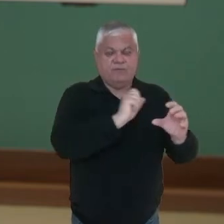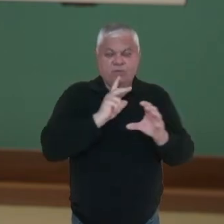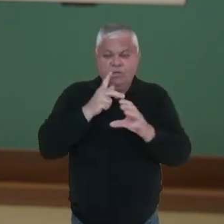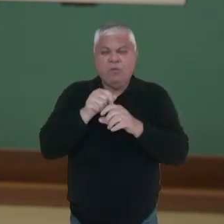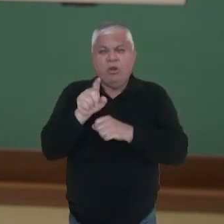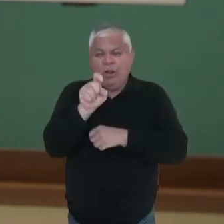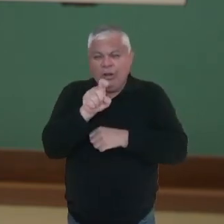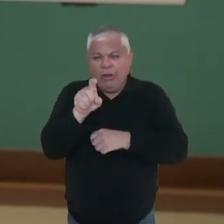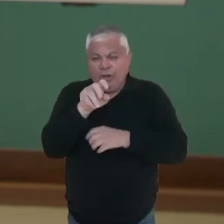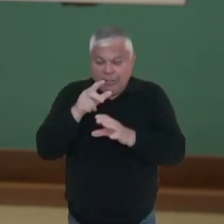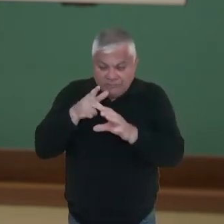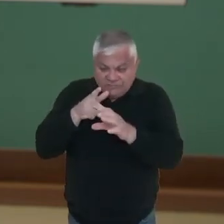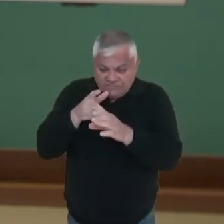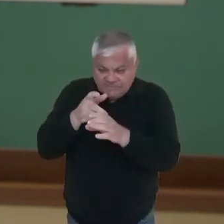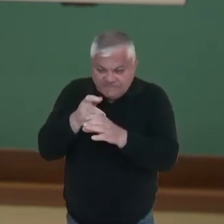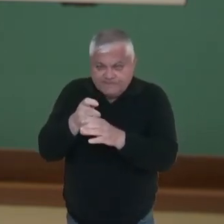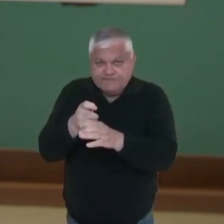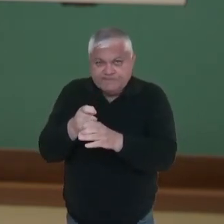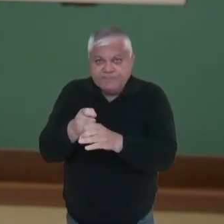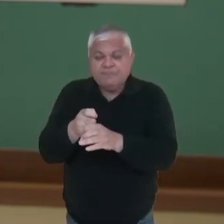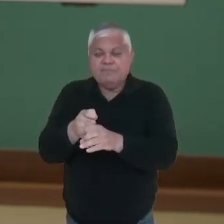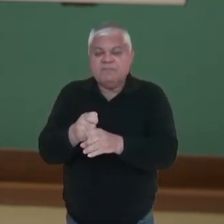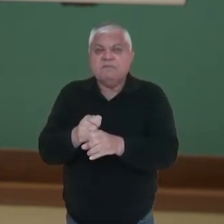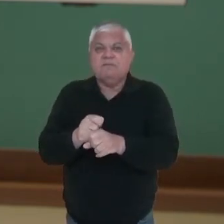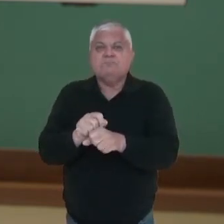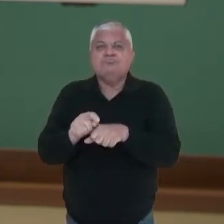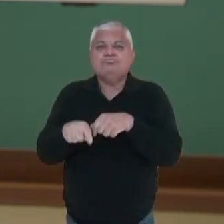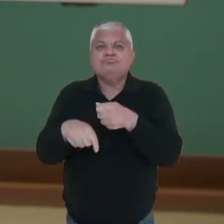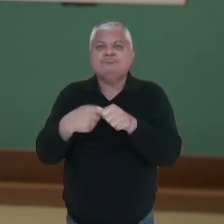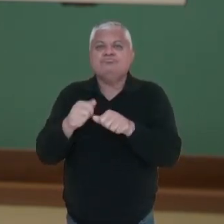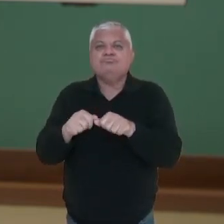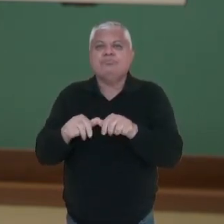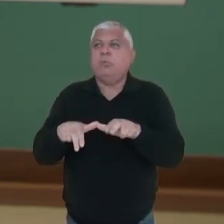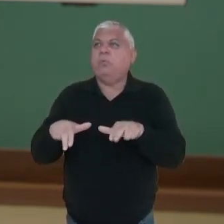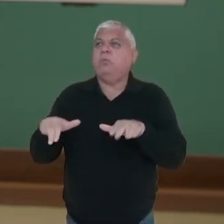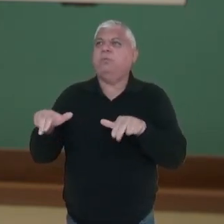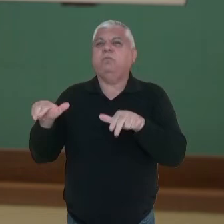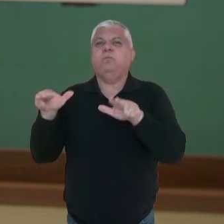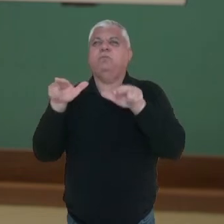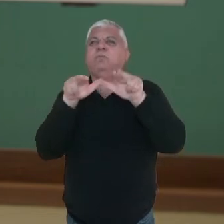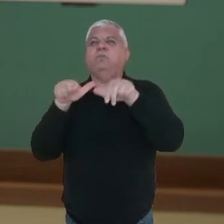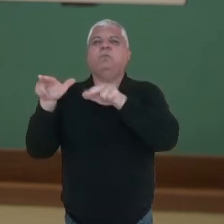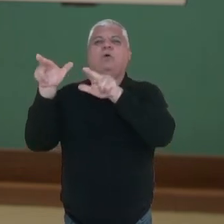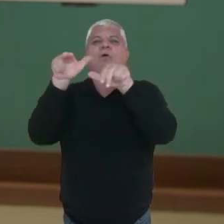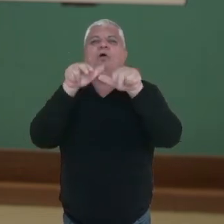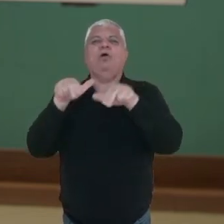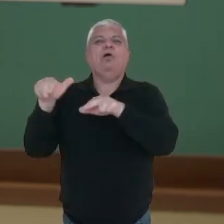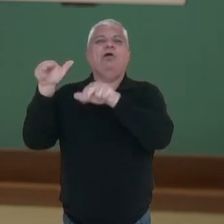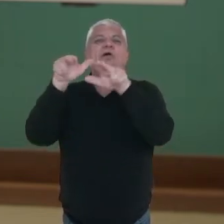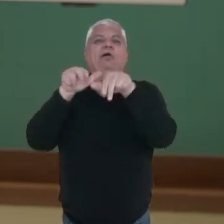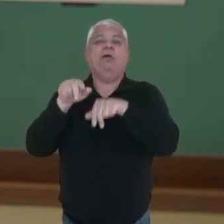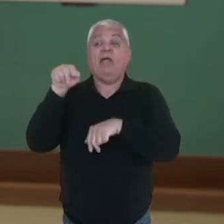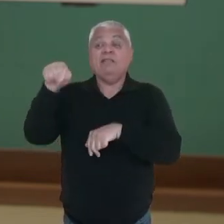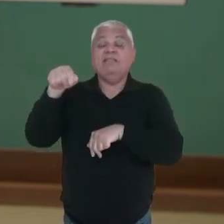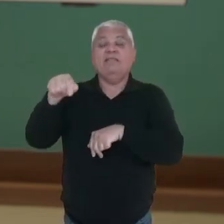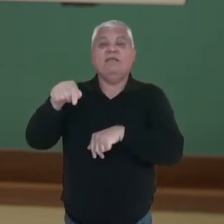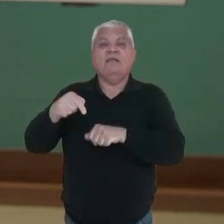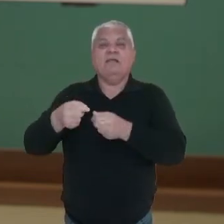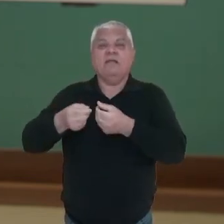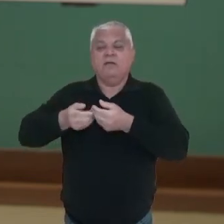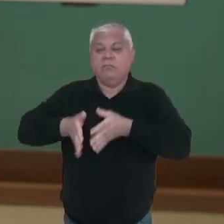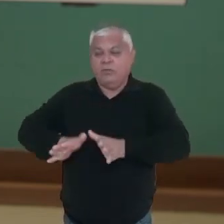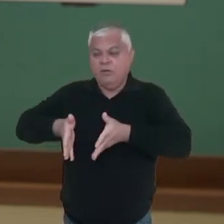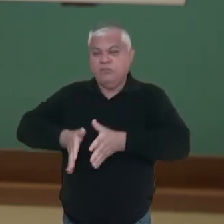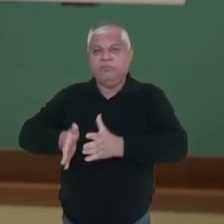lá novinho, esse indivíduo adulto vai ser solto. E qual é o gene? O gene que aqueles filhotinhos dele